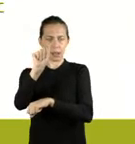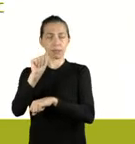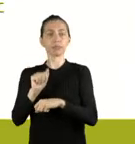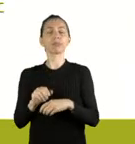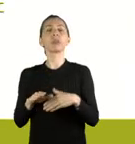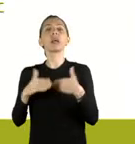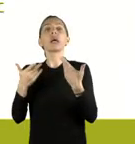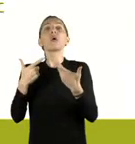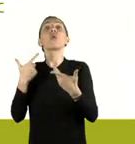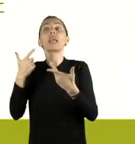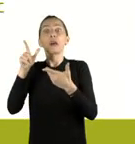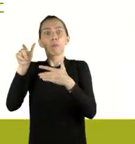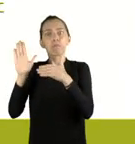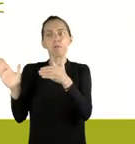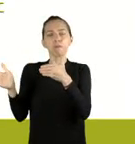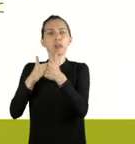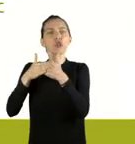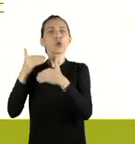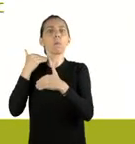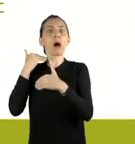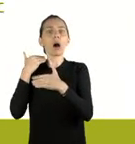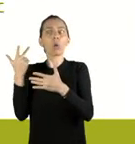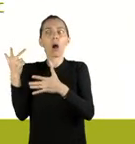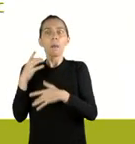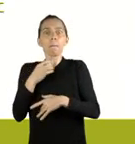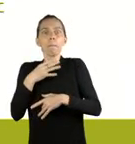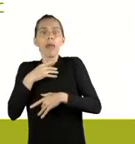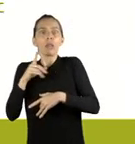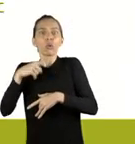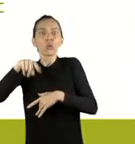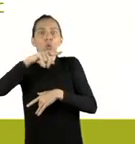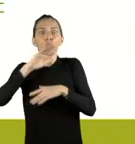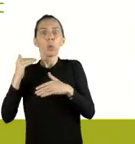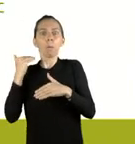isso se espalhe para todos os lugares. Né? Então,